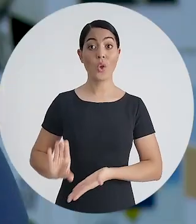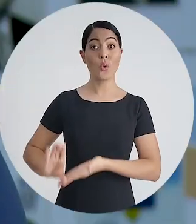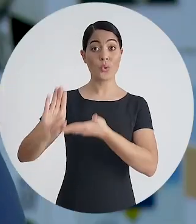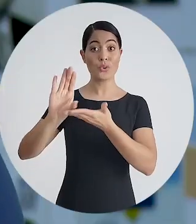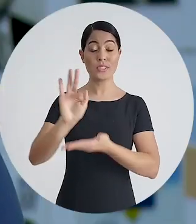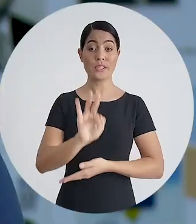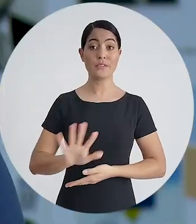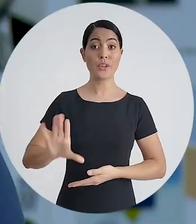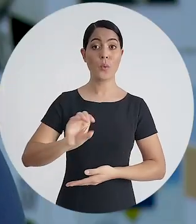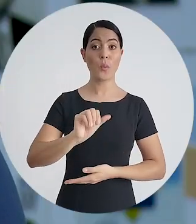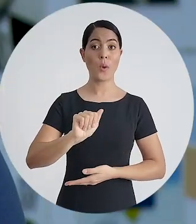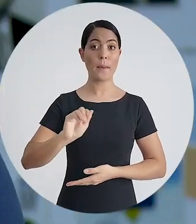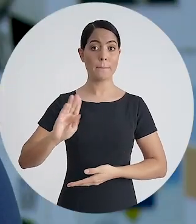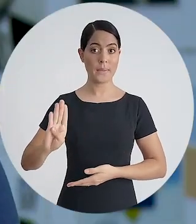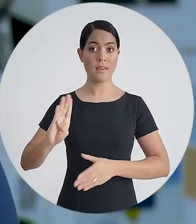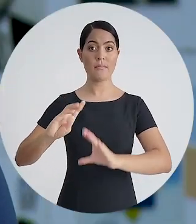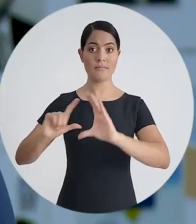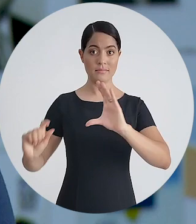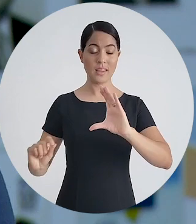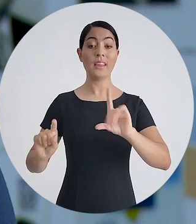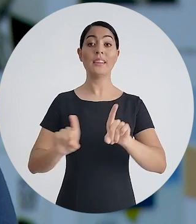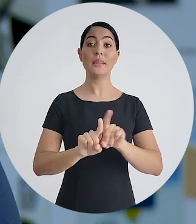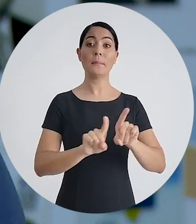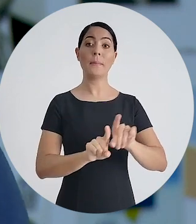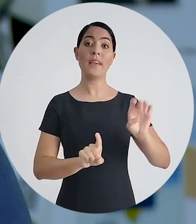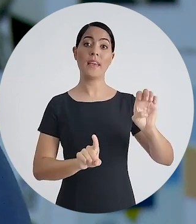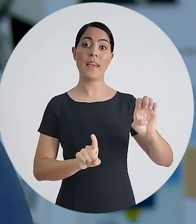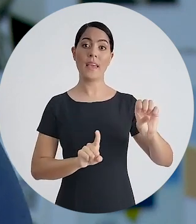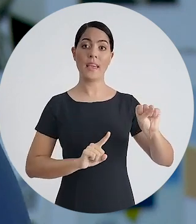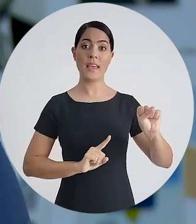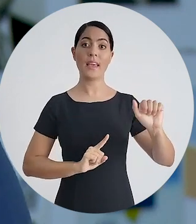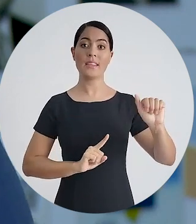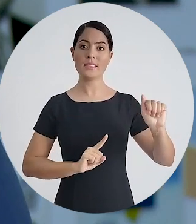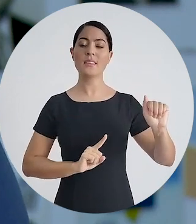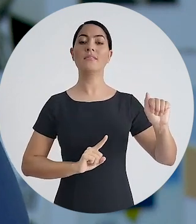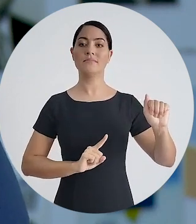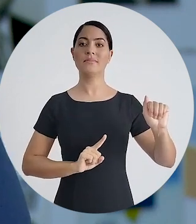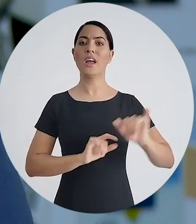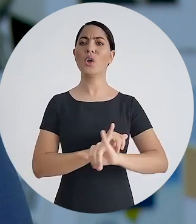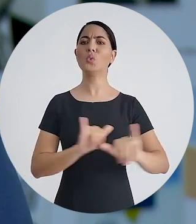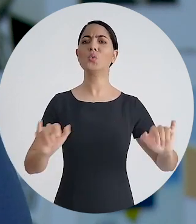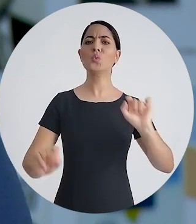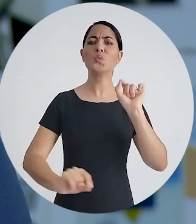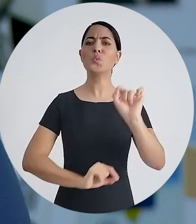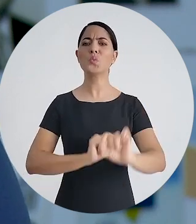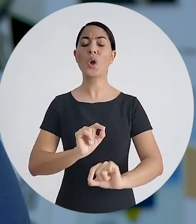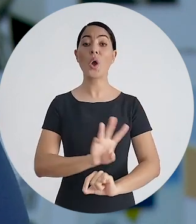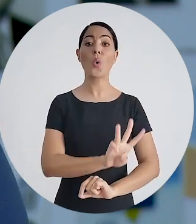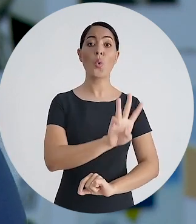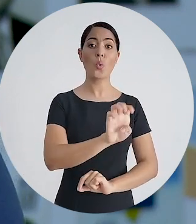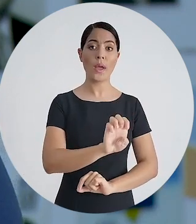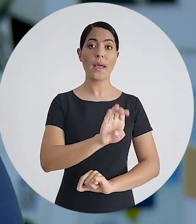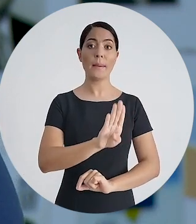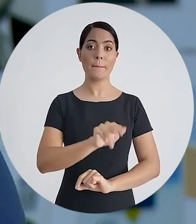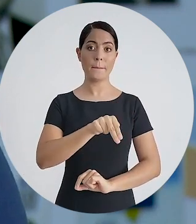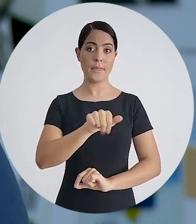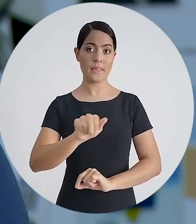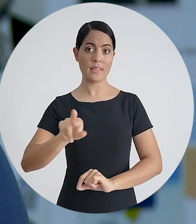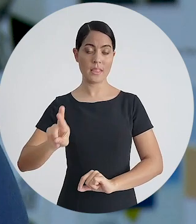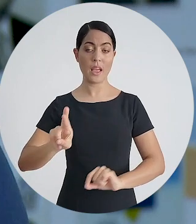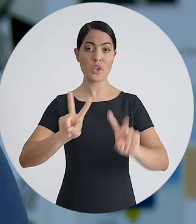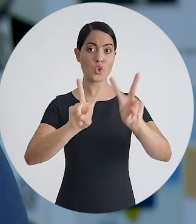O Conselho Federal da OAB e a ESA Nacional deram início ao webinar Retrospectiva Jurídica